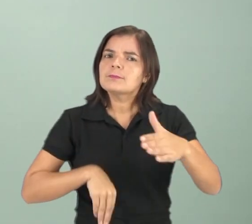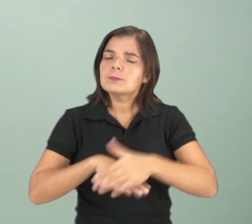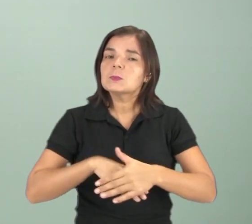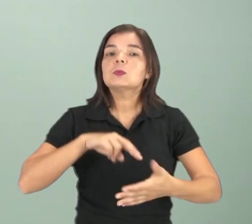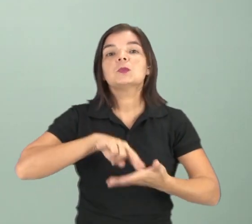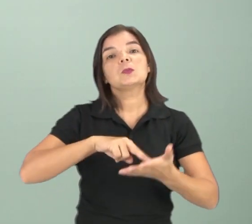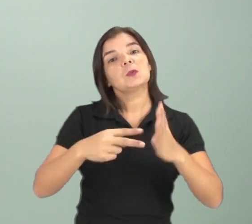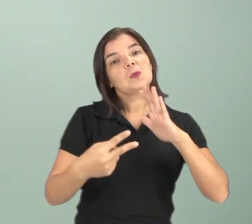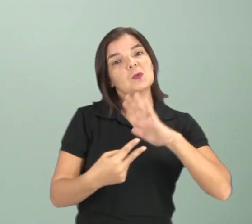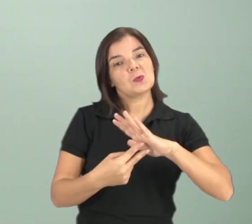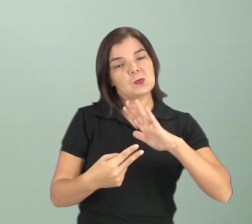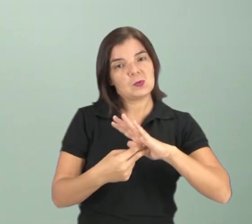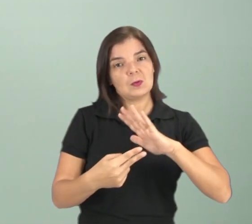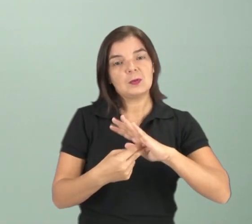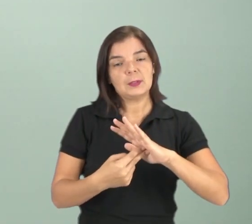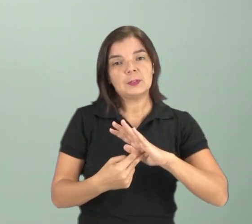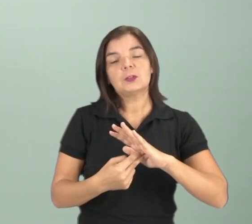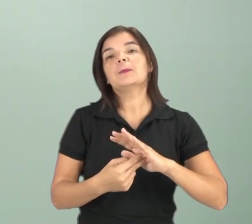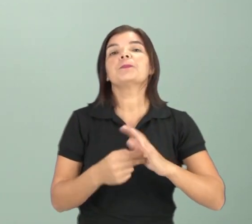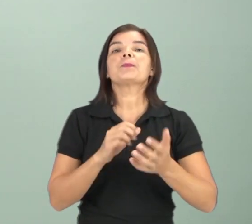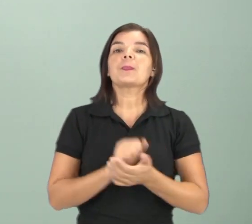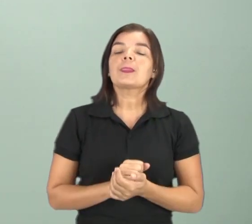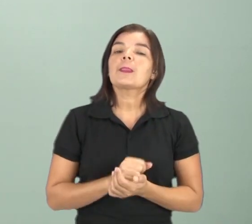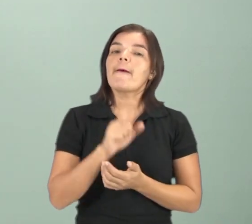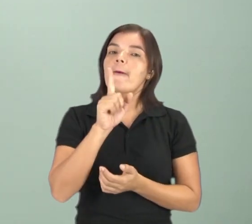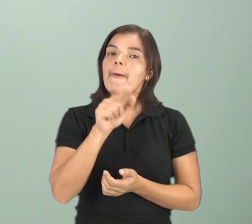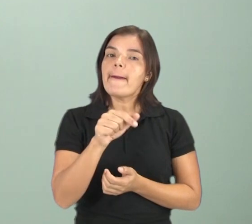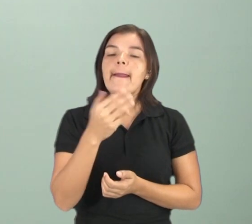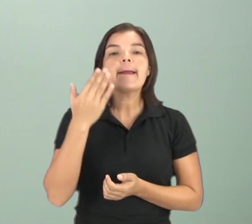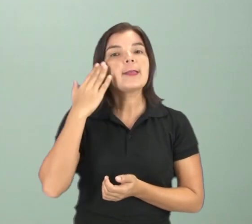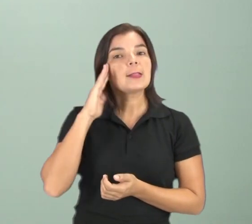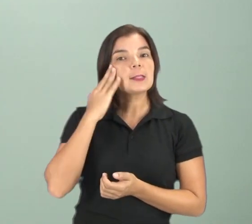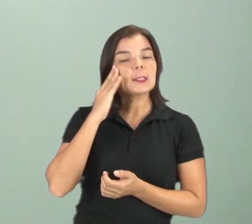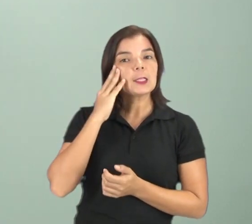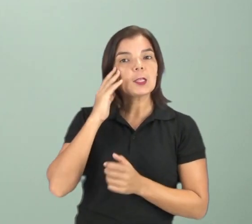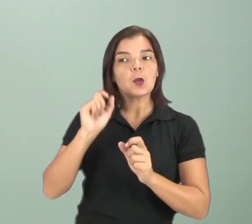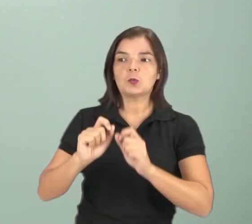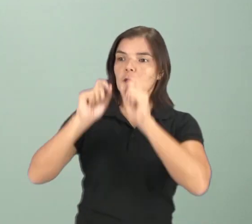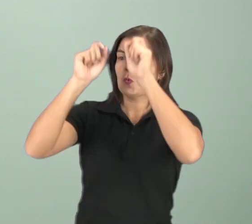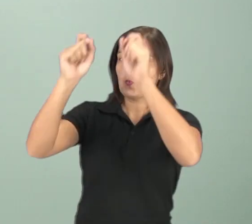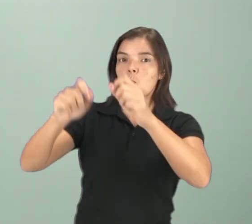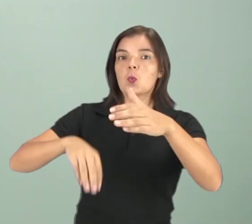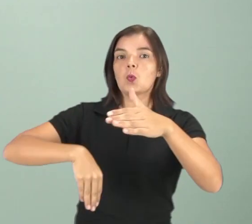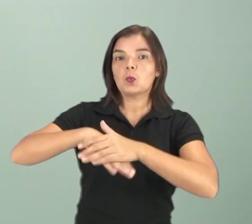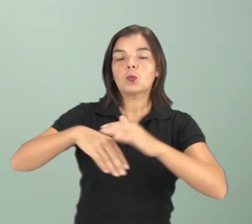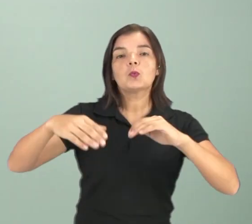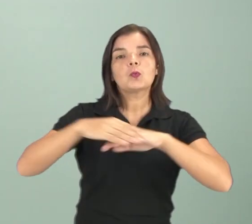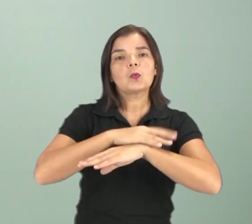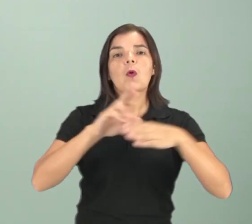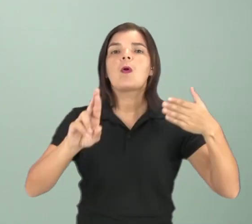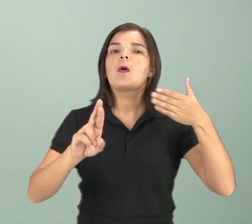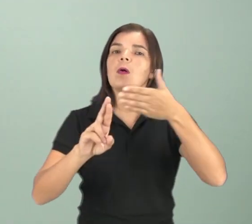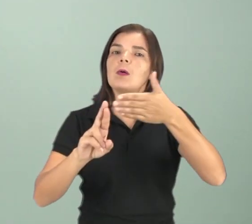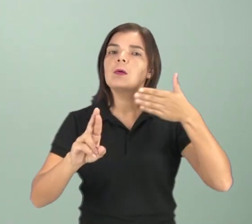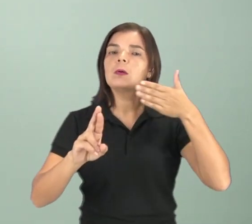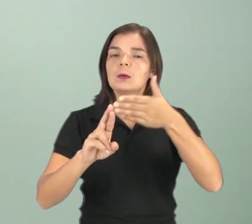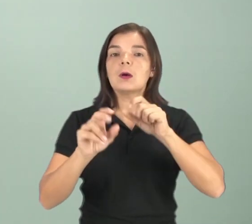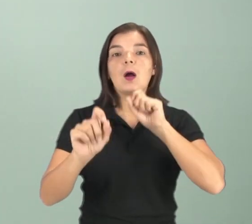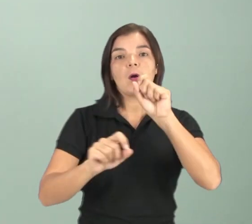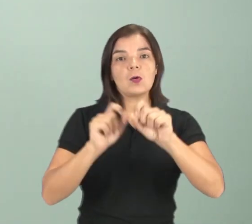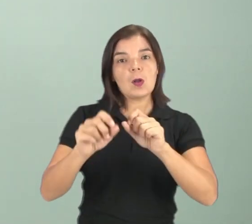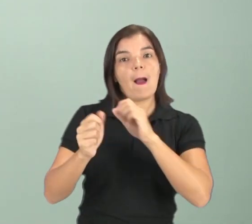utilizada no sentido figurativo, ou seja, o termo pendurar chuteira faz referência